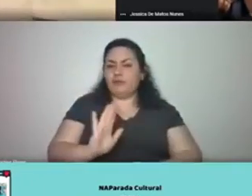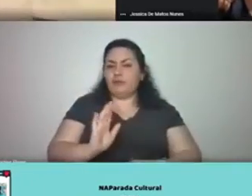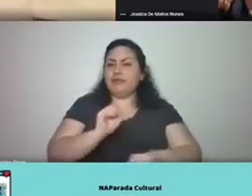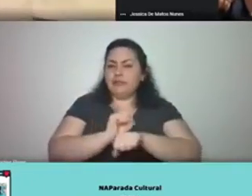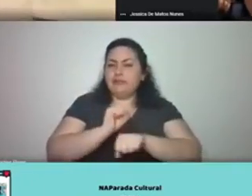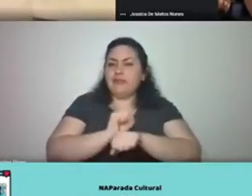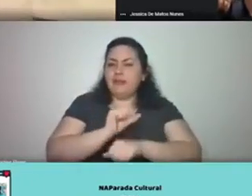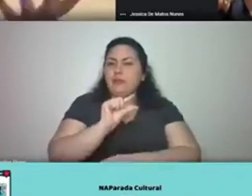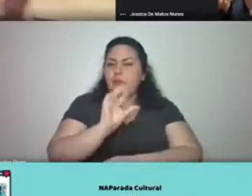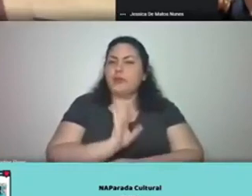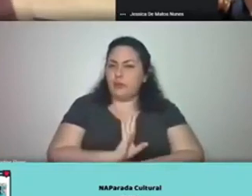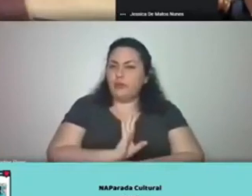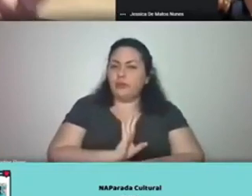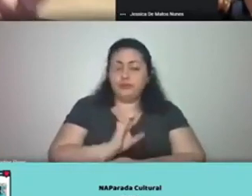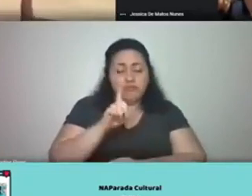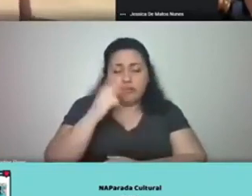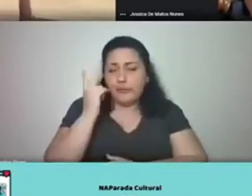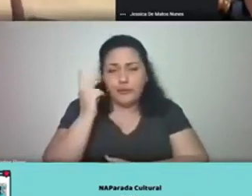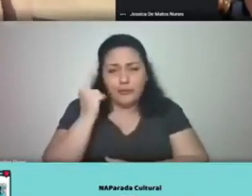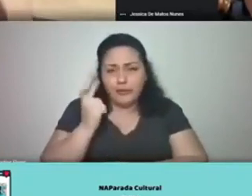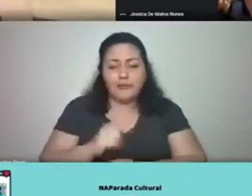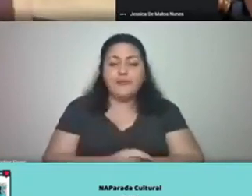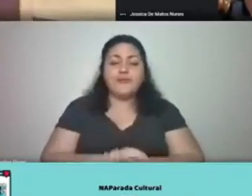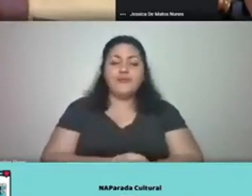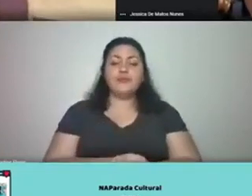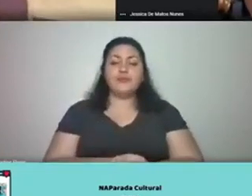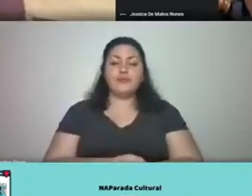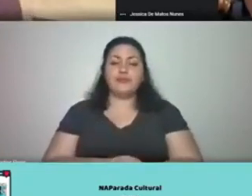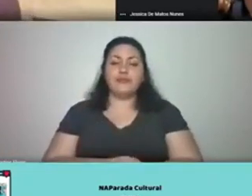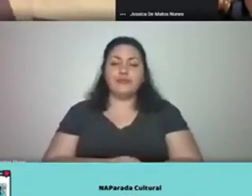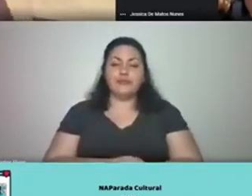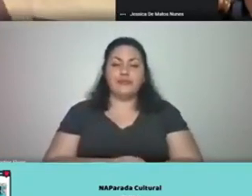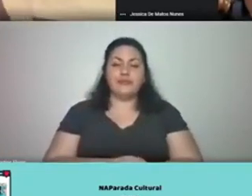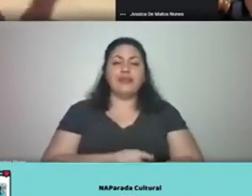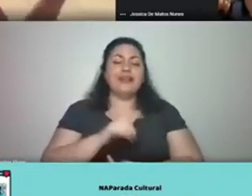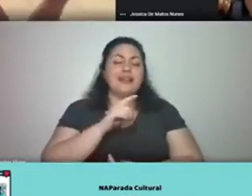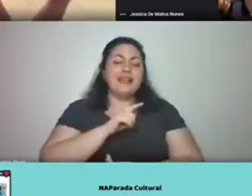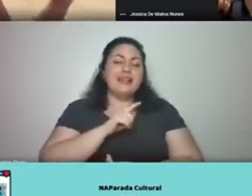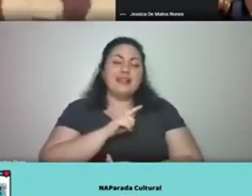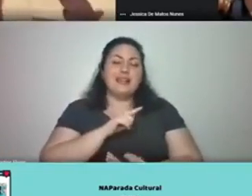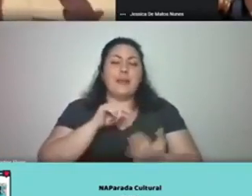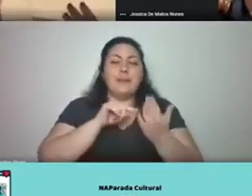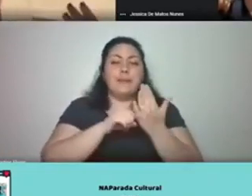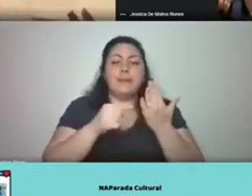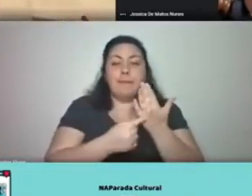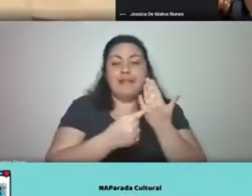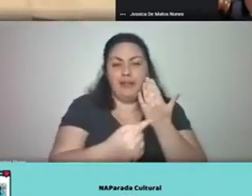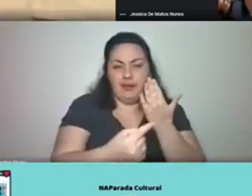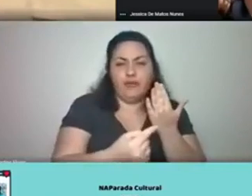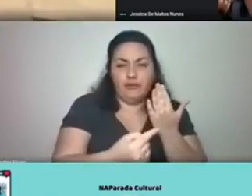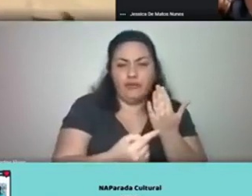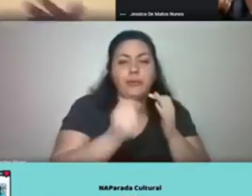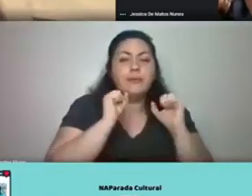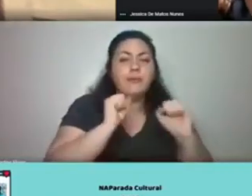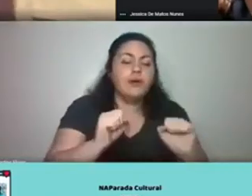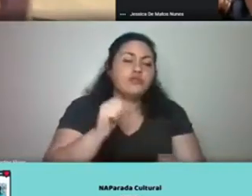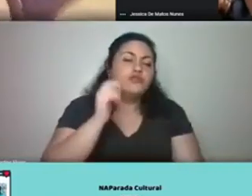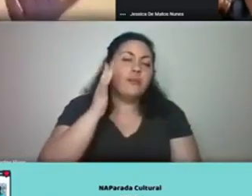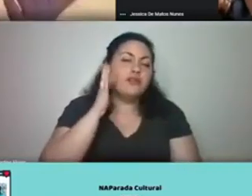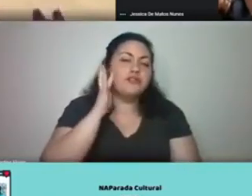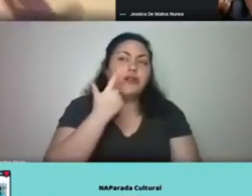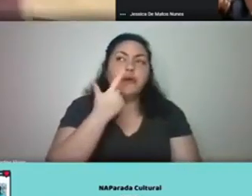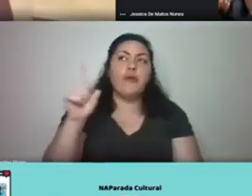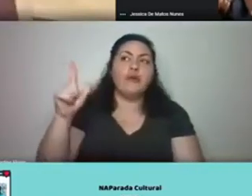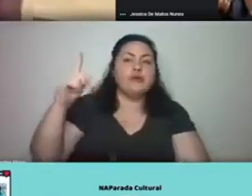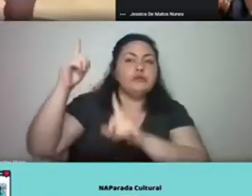né? E essa metáfora pode ser transportada em outros aspectos, assim. Então,